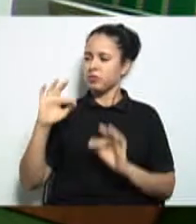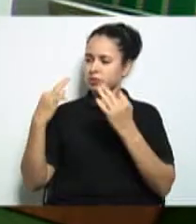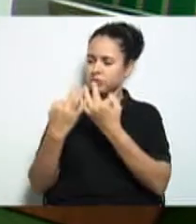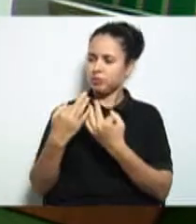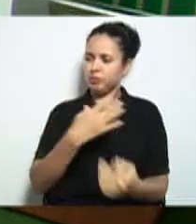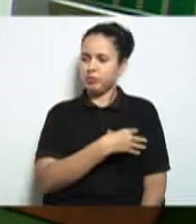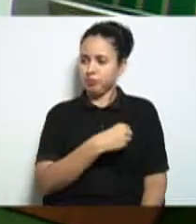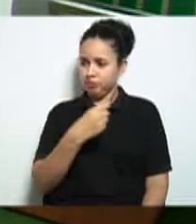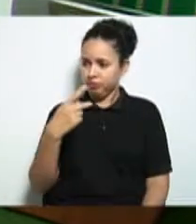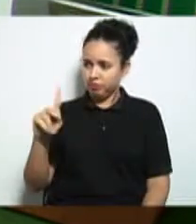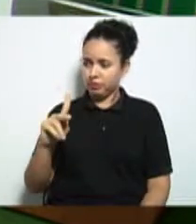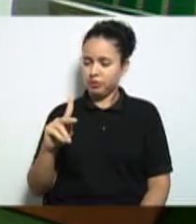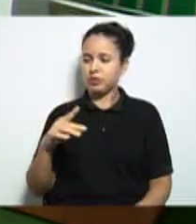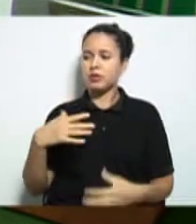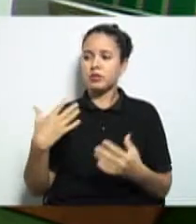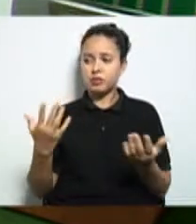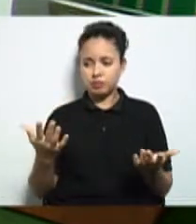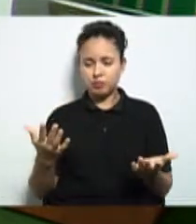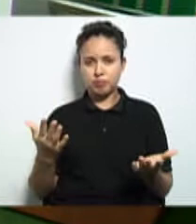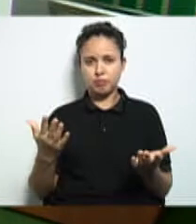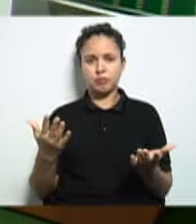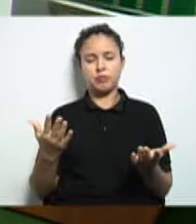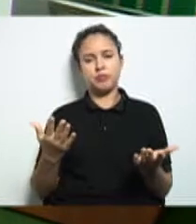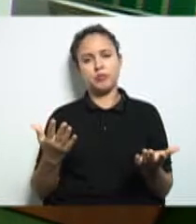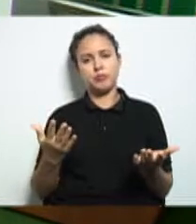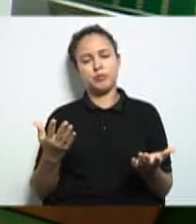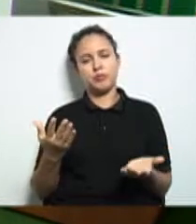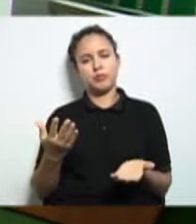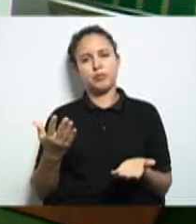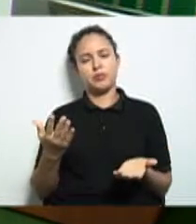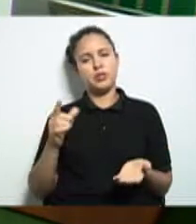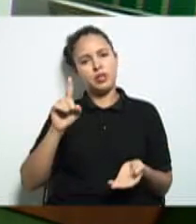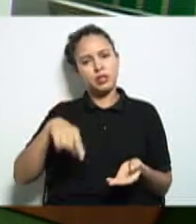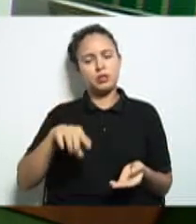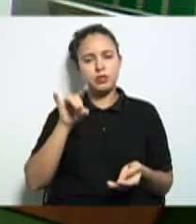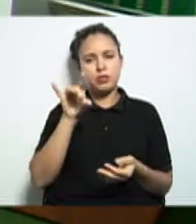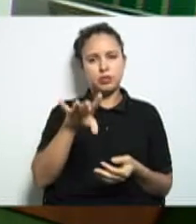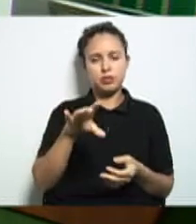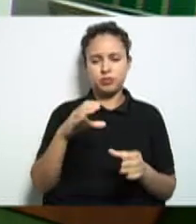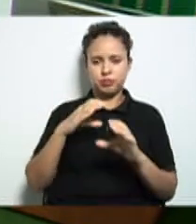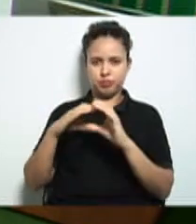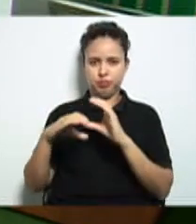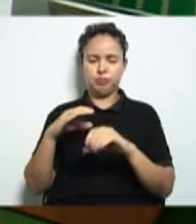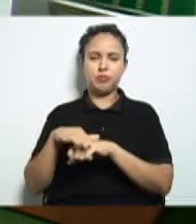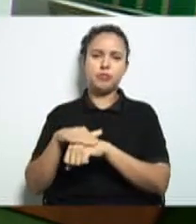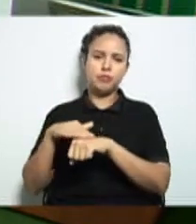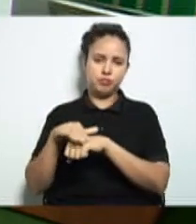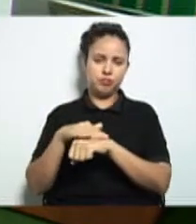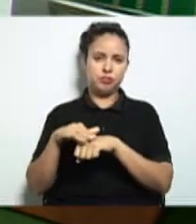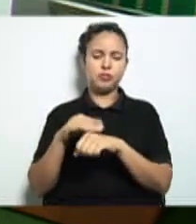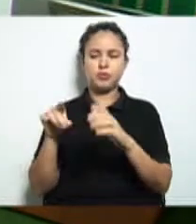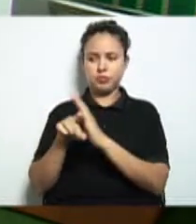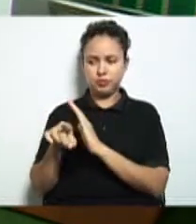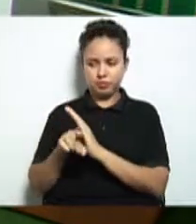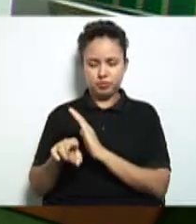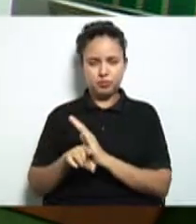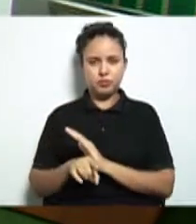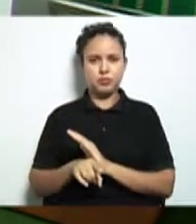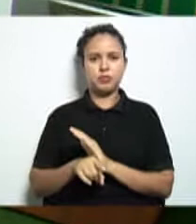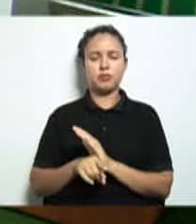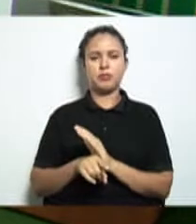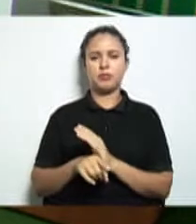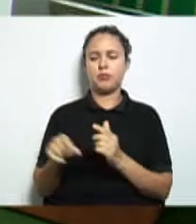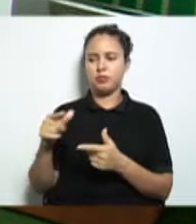tal, sem nenhuma questão norteadora, ela vai ser só Uma conversa. né? Não vai ter pergunta, eu não vou